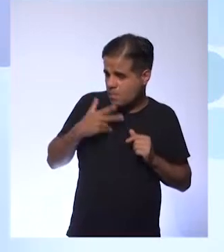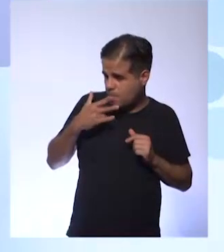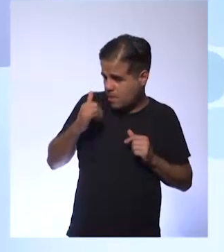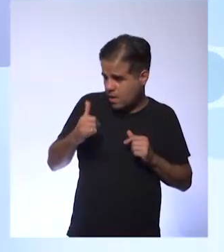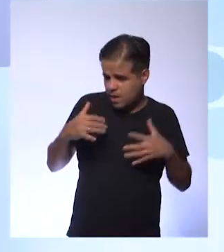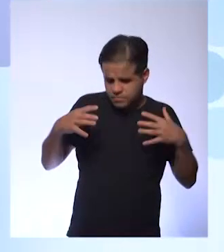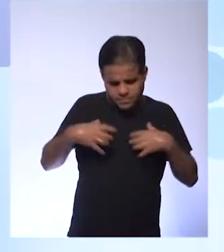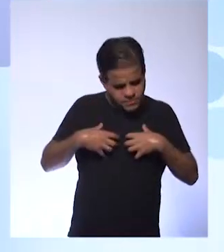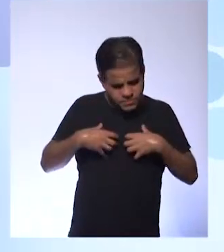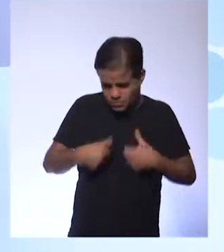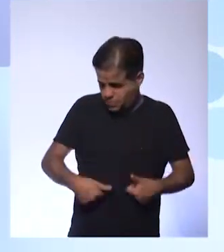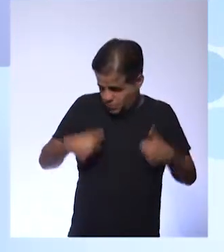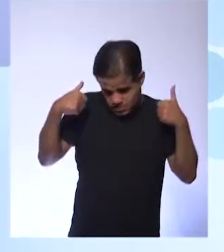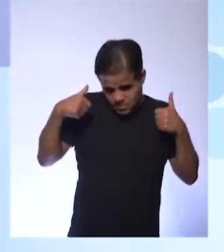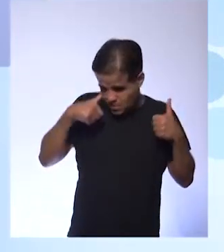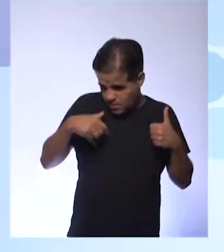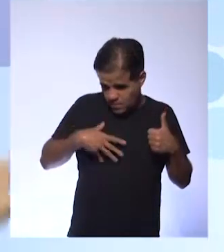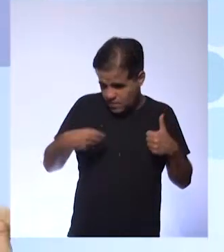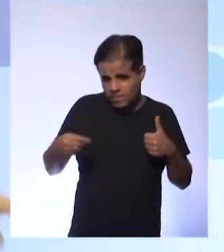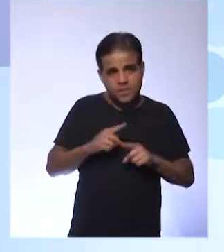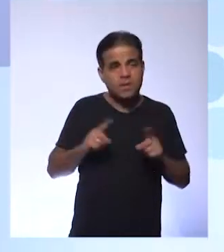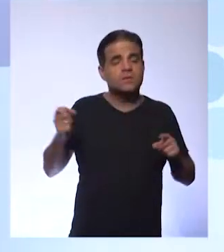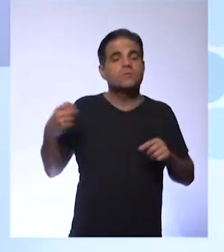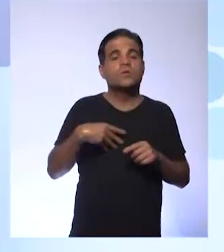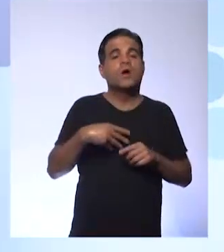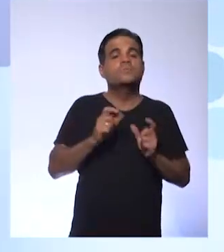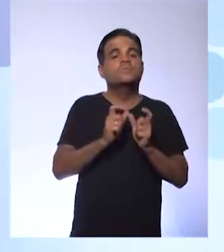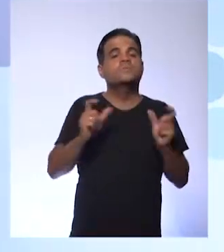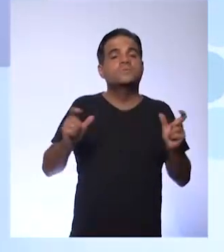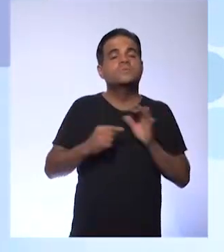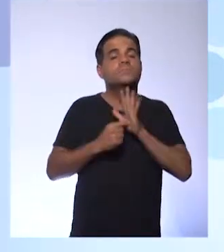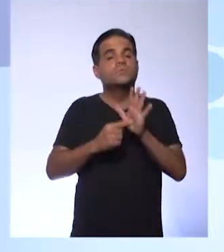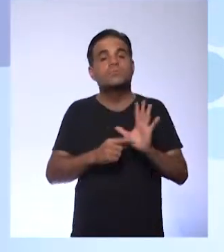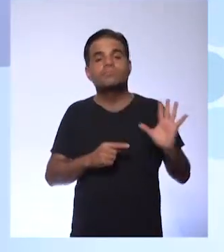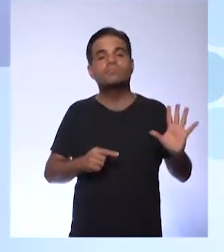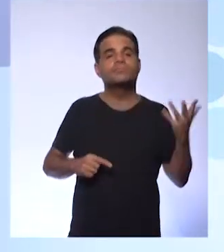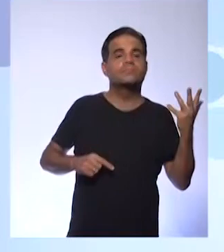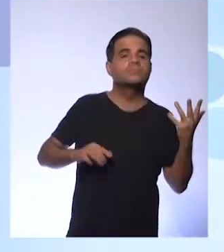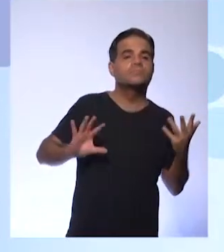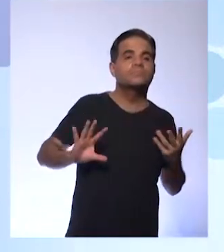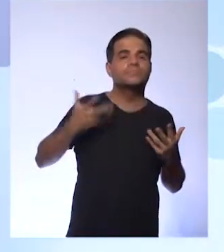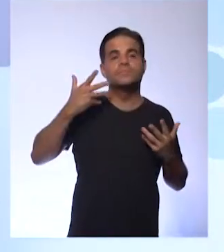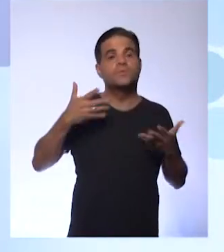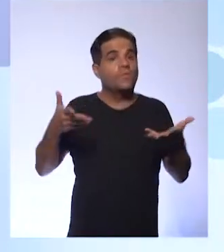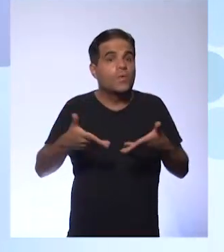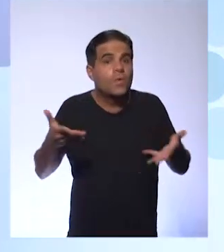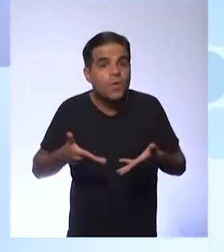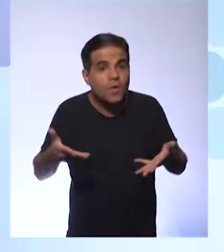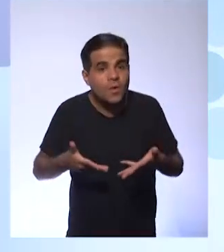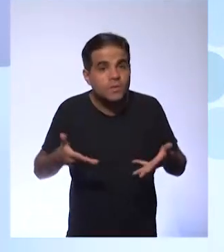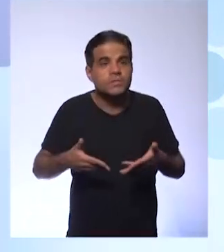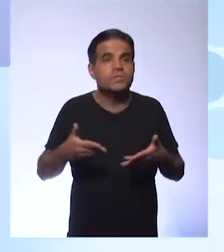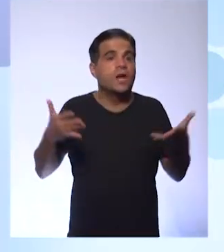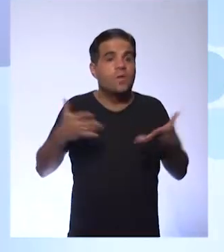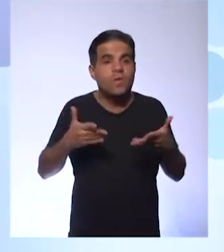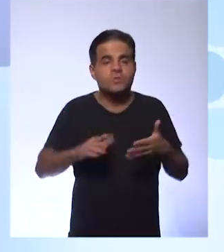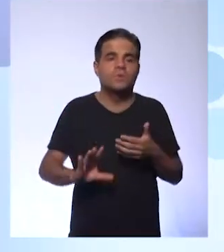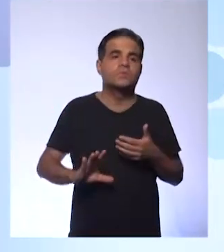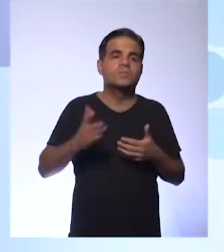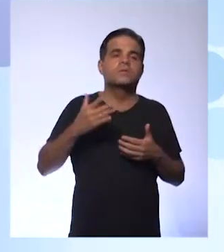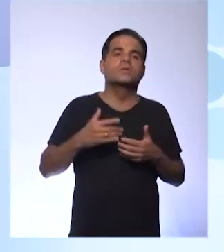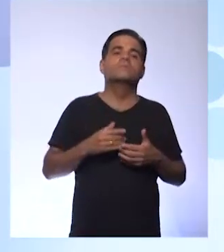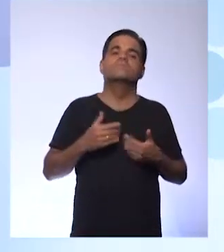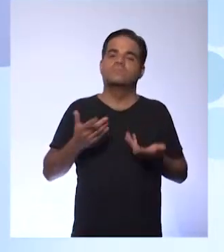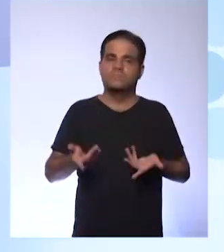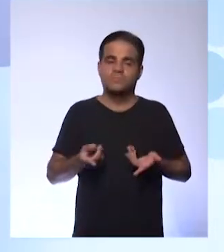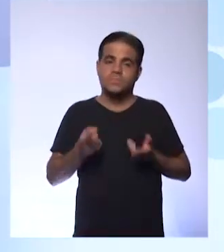agora eu não sou a melhor filha. A nova oração apresentou uma circunstância de tempo, foi hoje, foi agora que eu peguei e